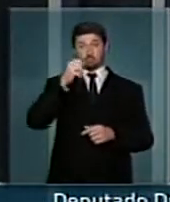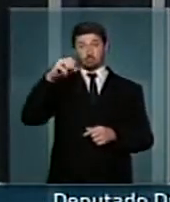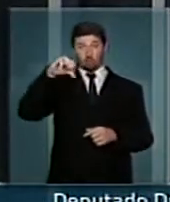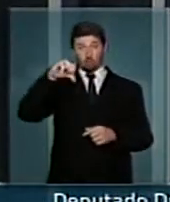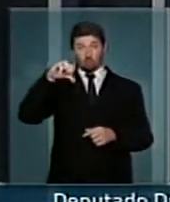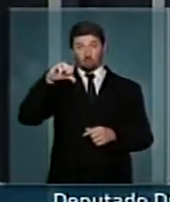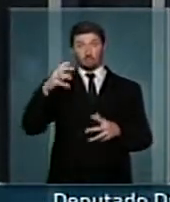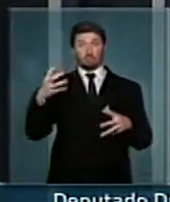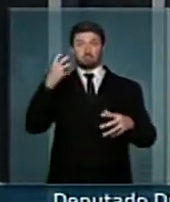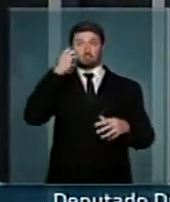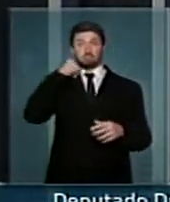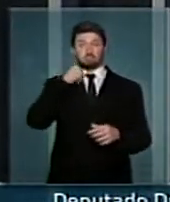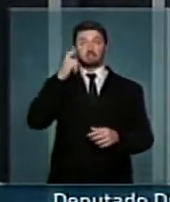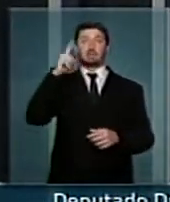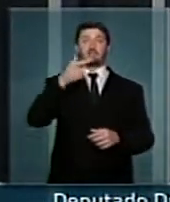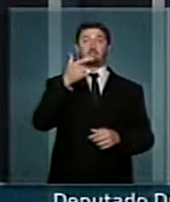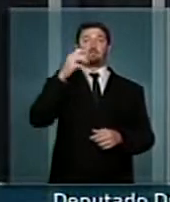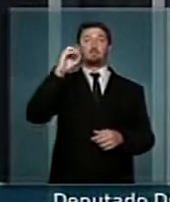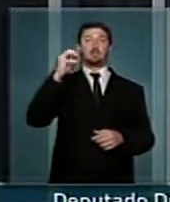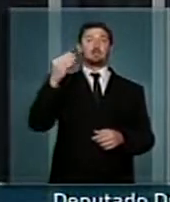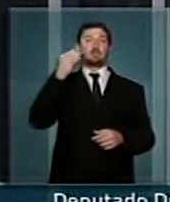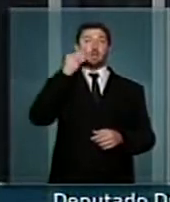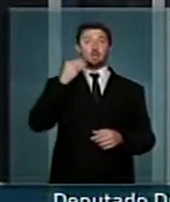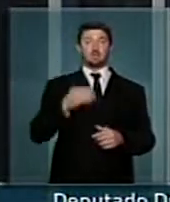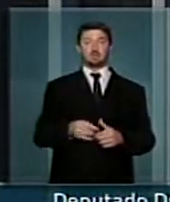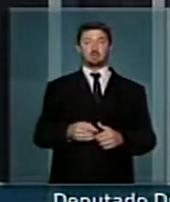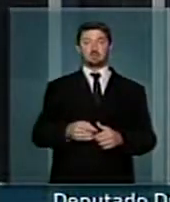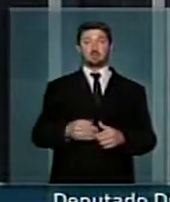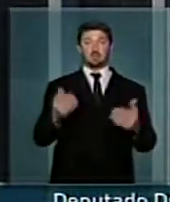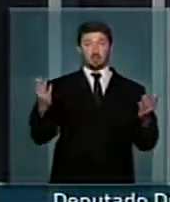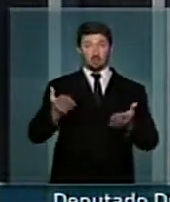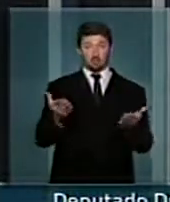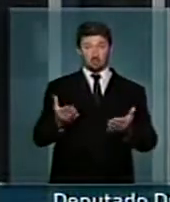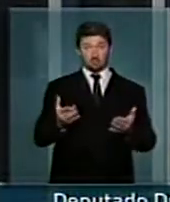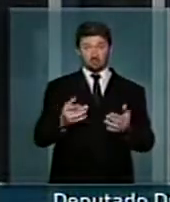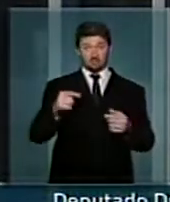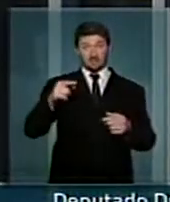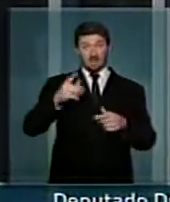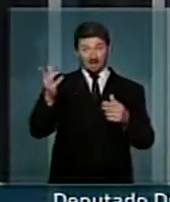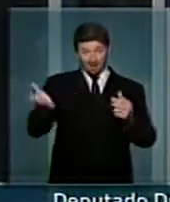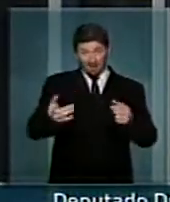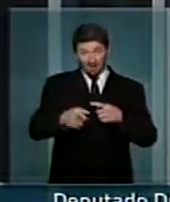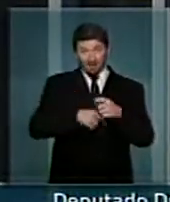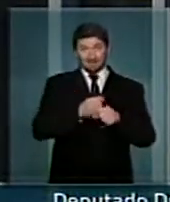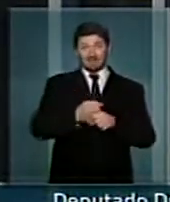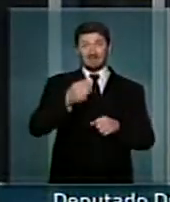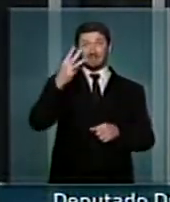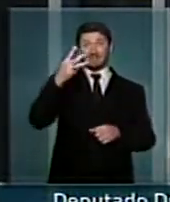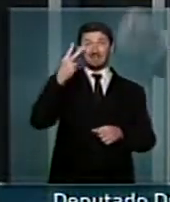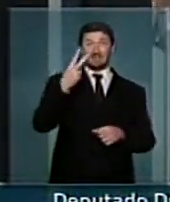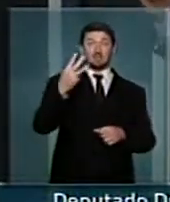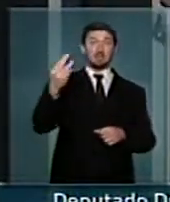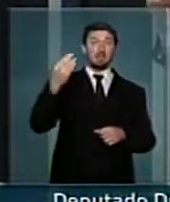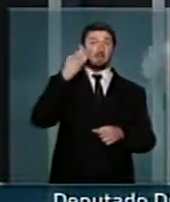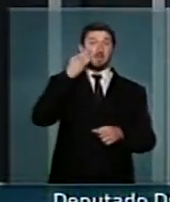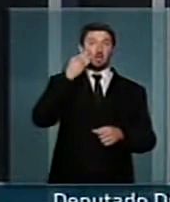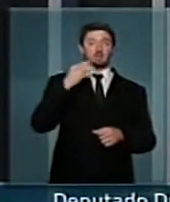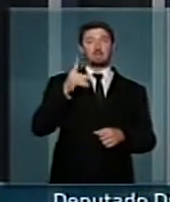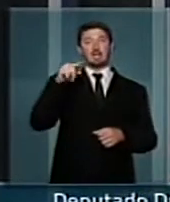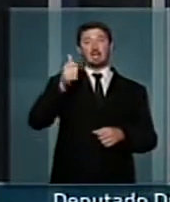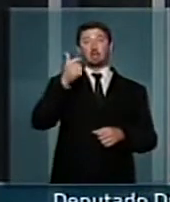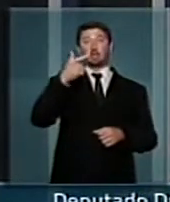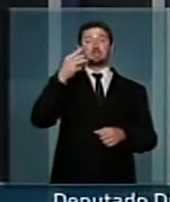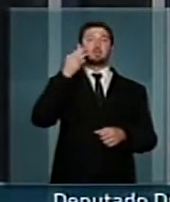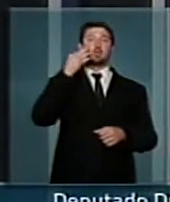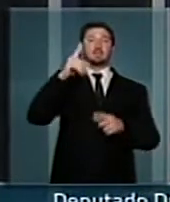IOF arrecadou 20 bilhões. Esse ano, o IOF arrecadará 32 bilhões, 12 bilhões de